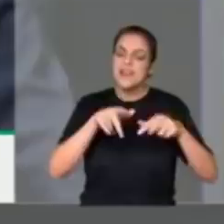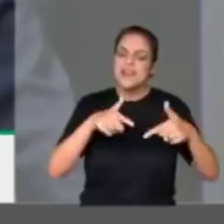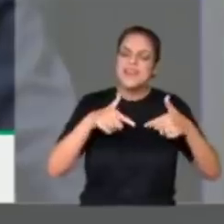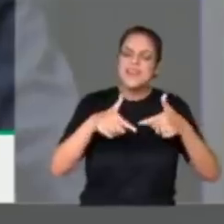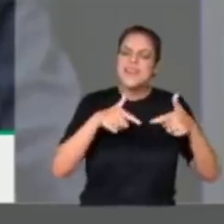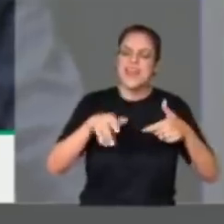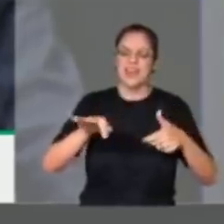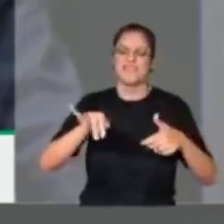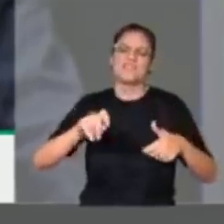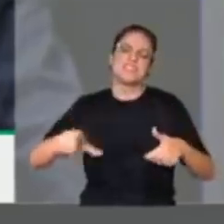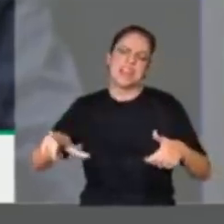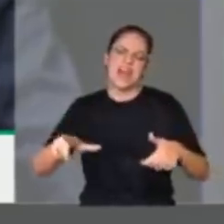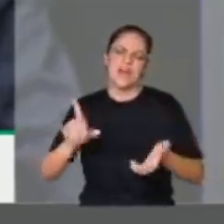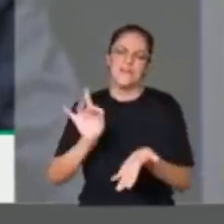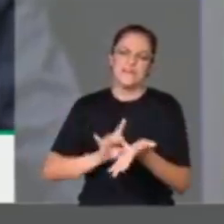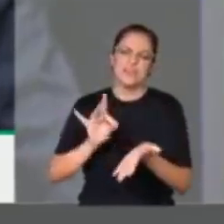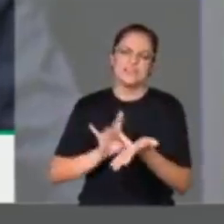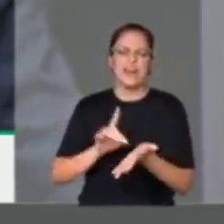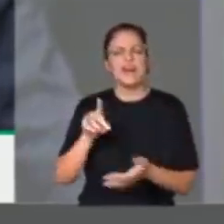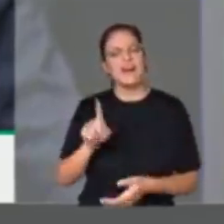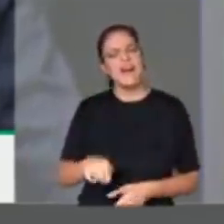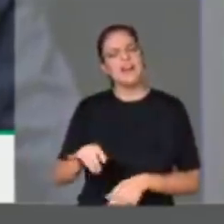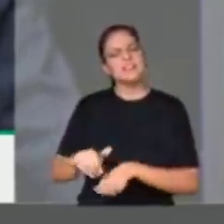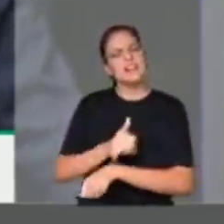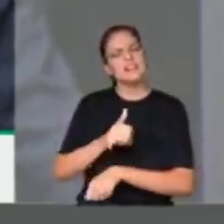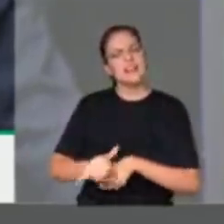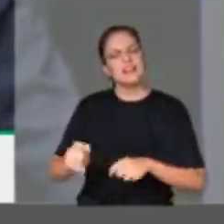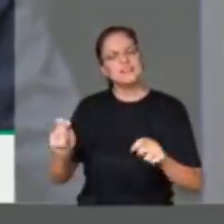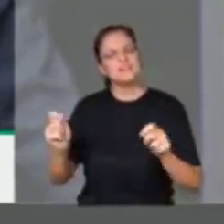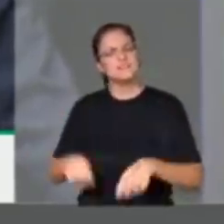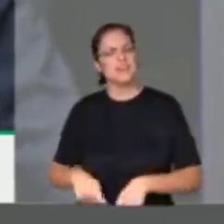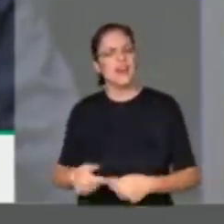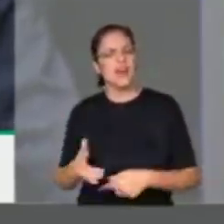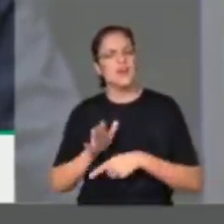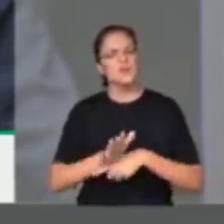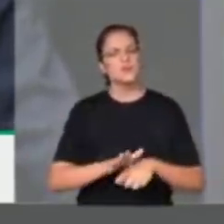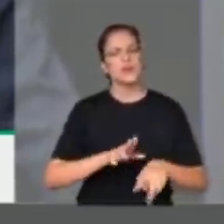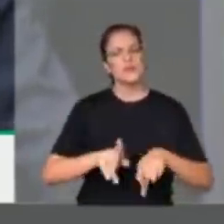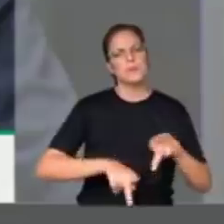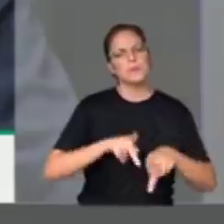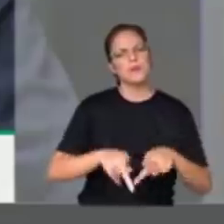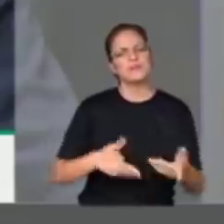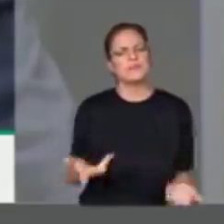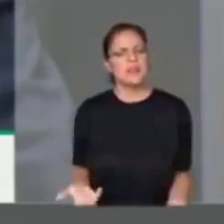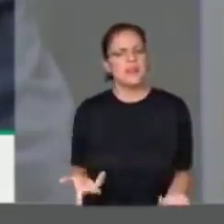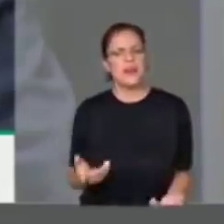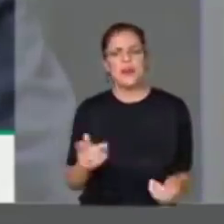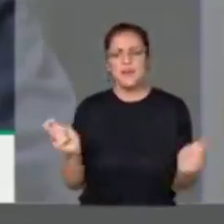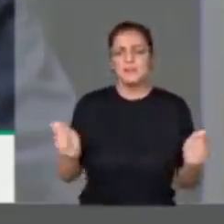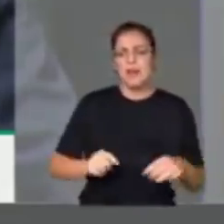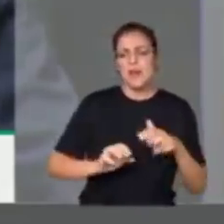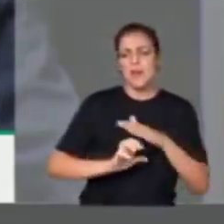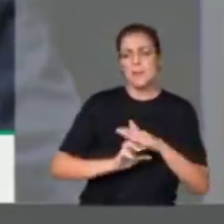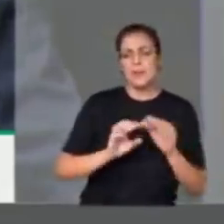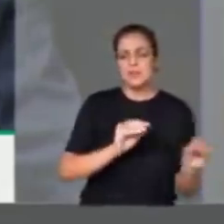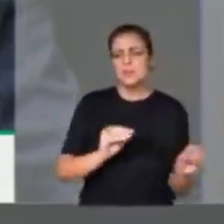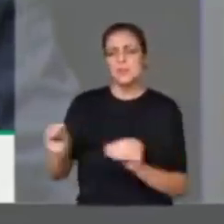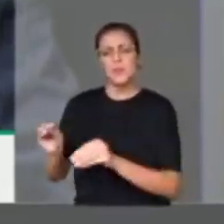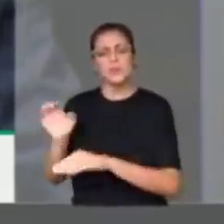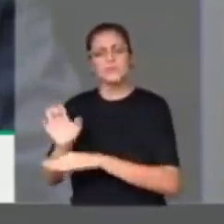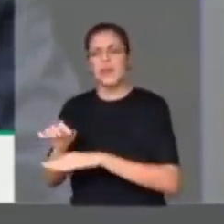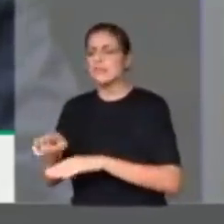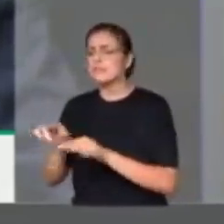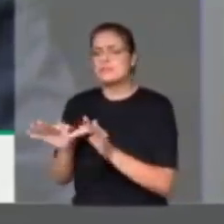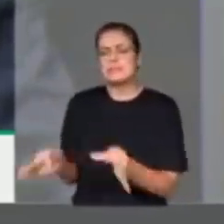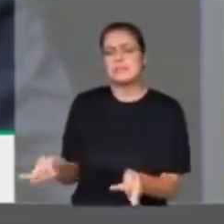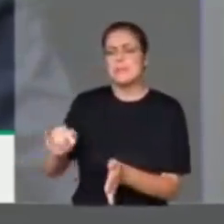malfadada, é justamente um dos instrumentos que o contribuinte tem de defesa para ir para o estado que te cobra menos imposto e o imposto mais simples. E é